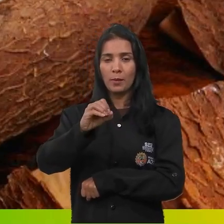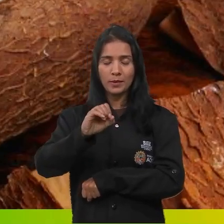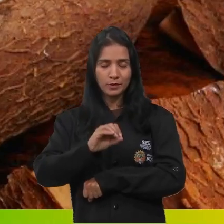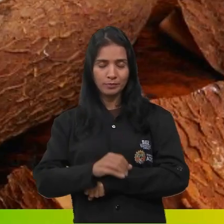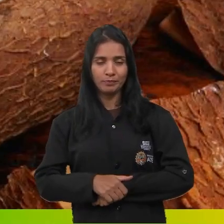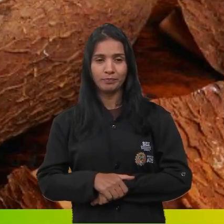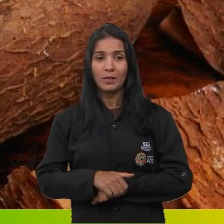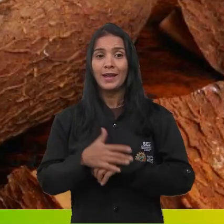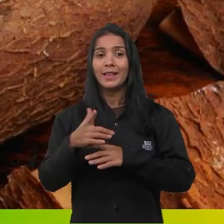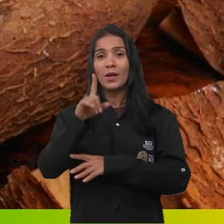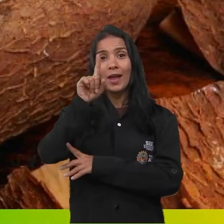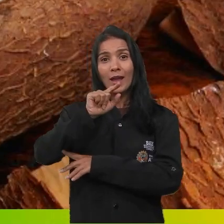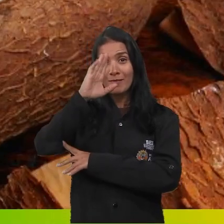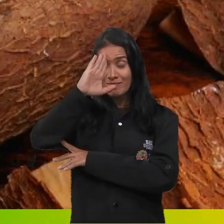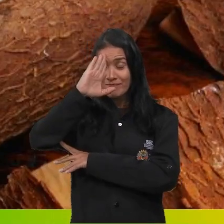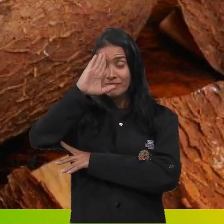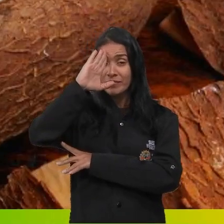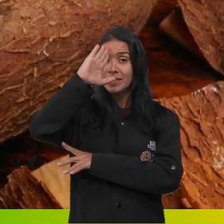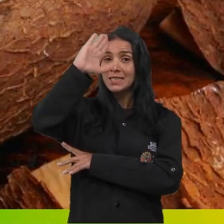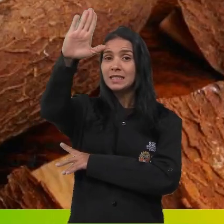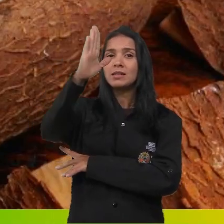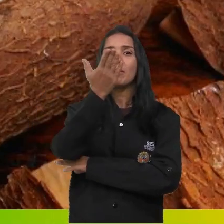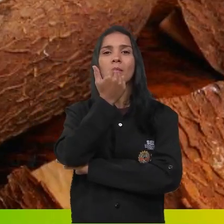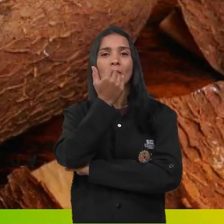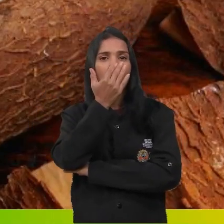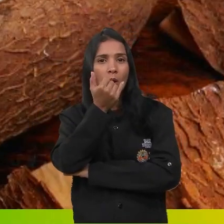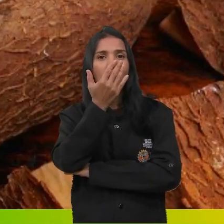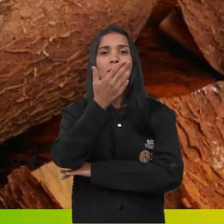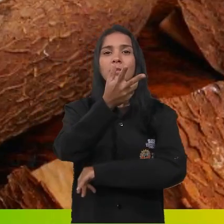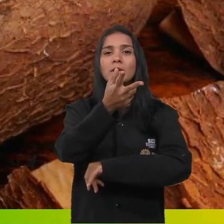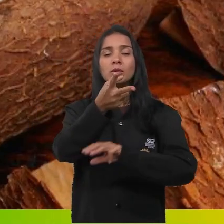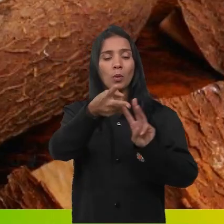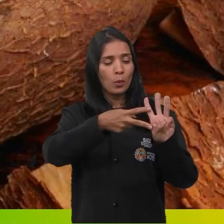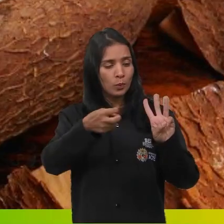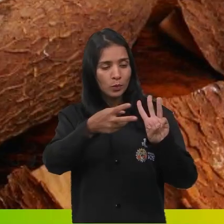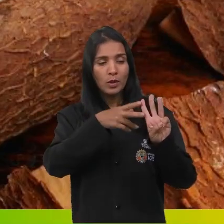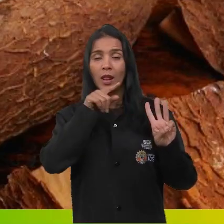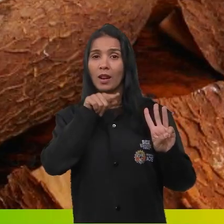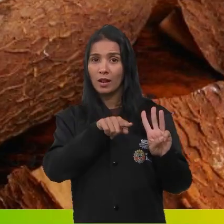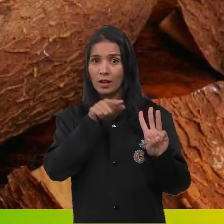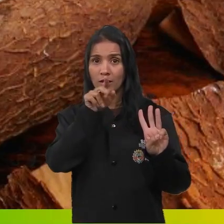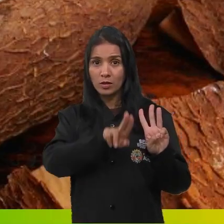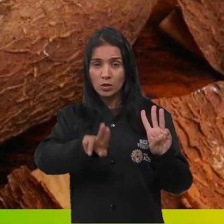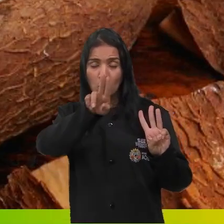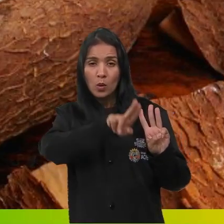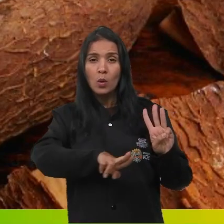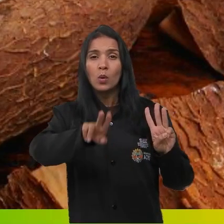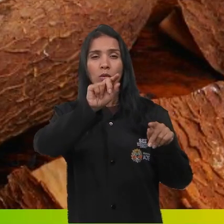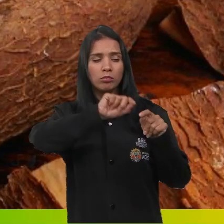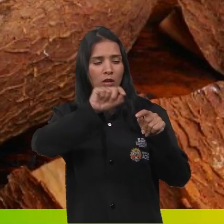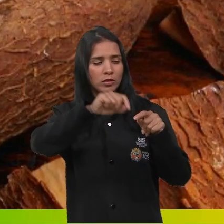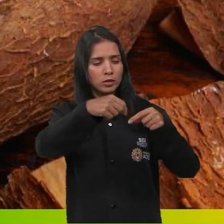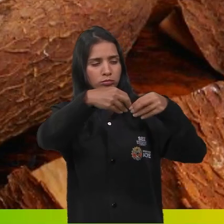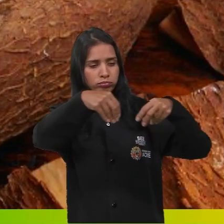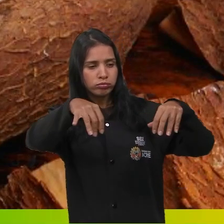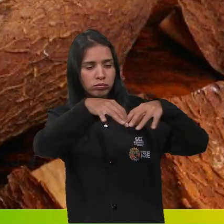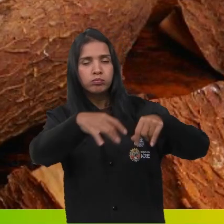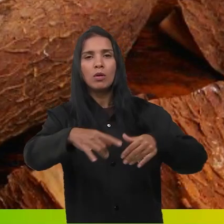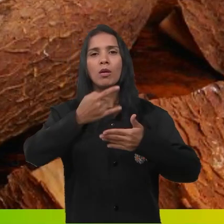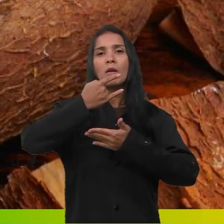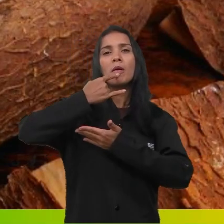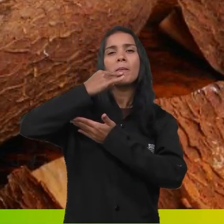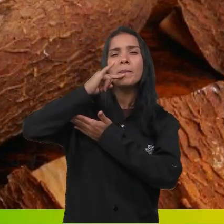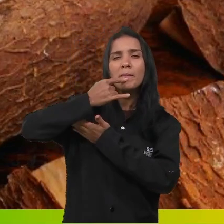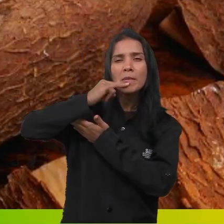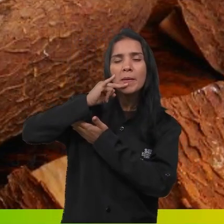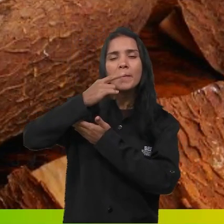dos principais alimentos da dieta indígena, usada na produção de farinha, bebidas fermentadas e